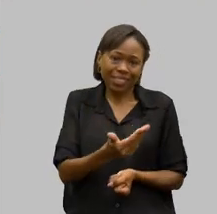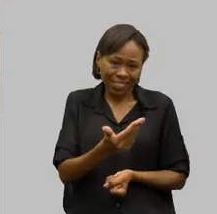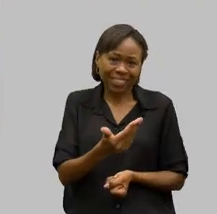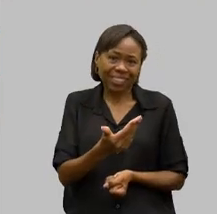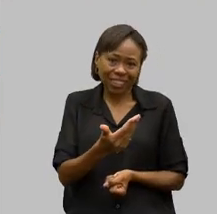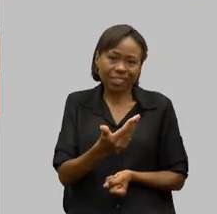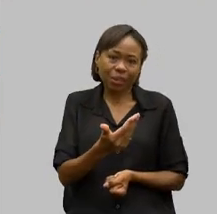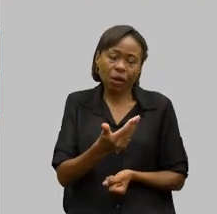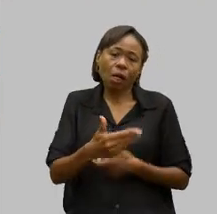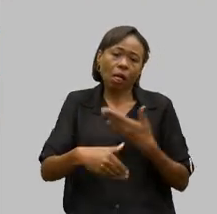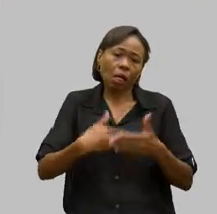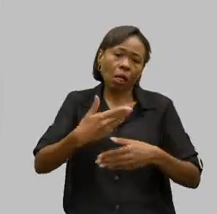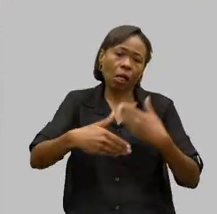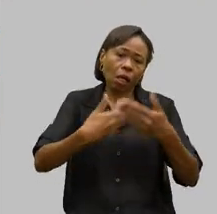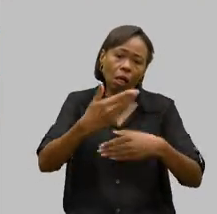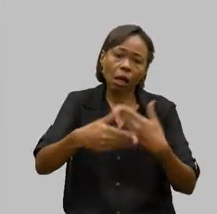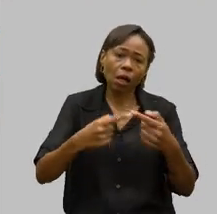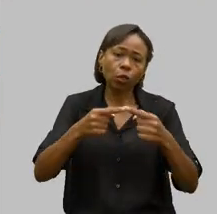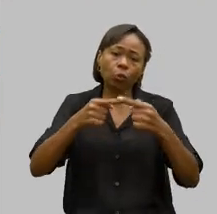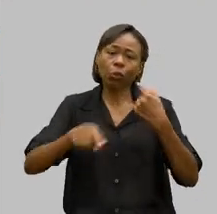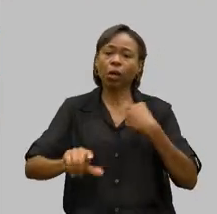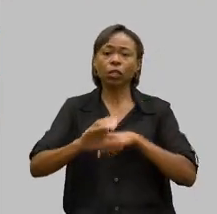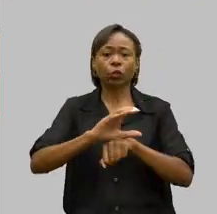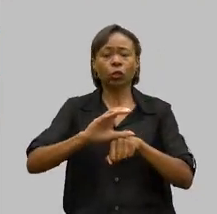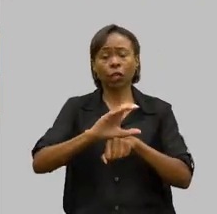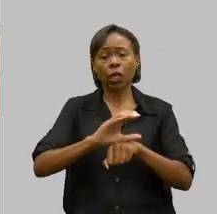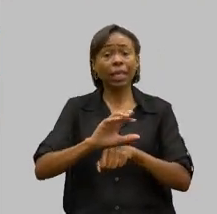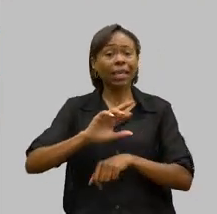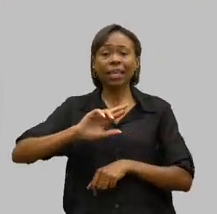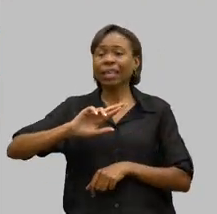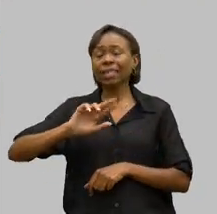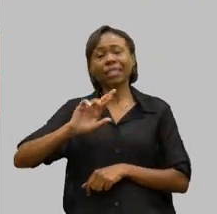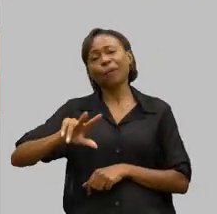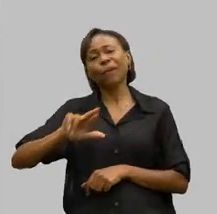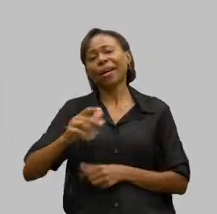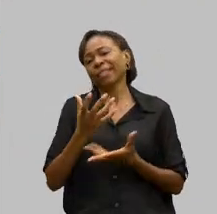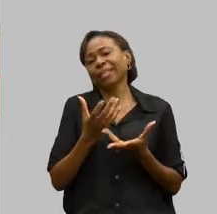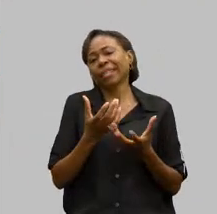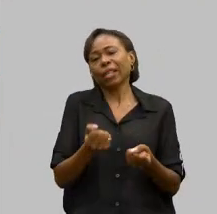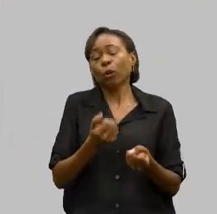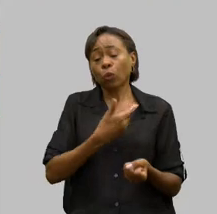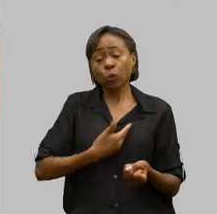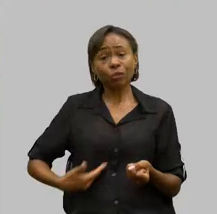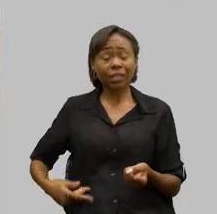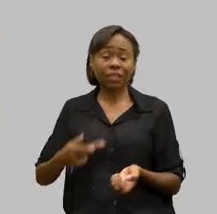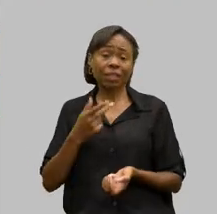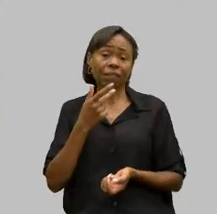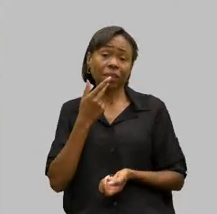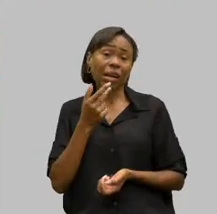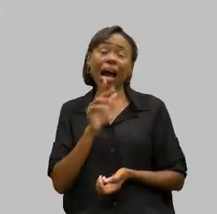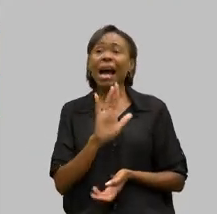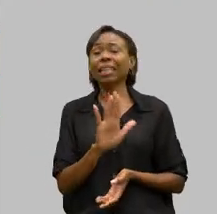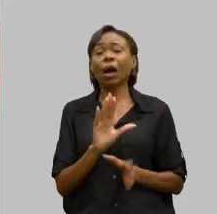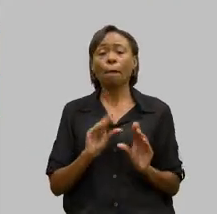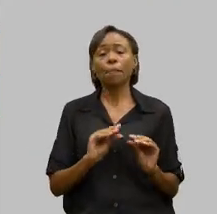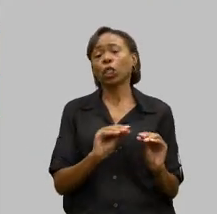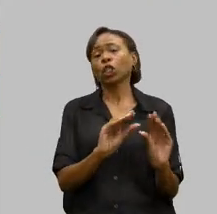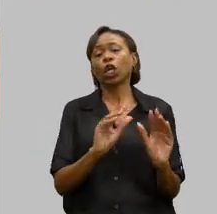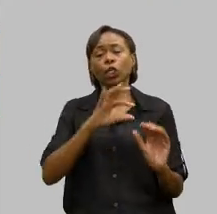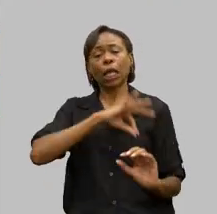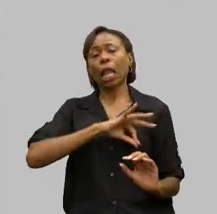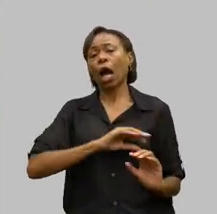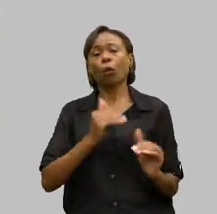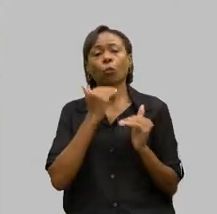inconstitucionalidade e não aceitar o que o governo pediu para não mexer com o salário de ninguém. Depende da